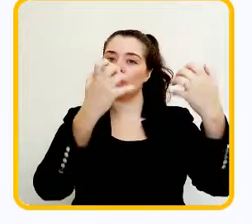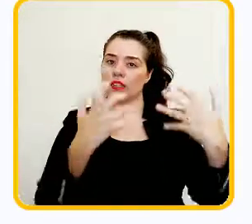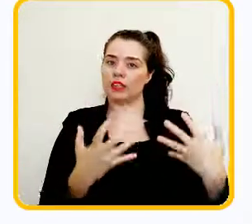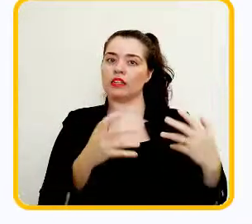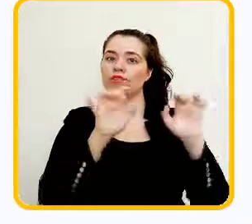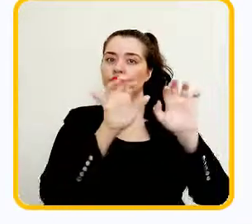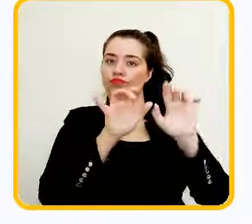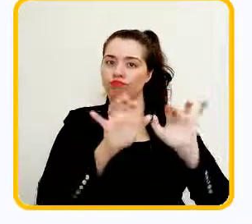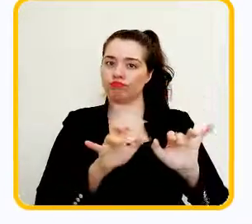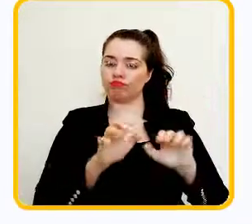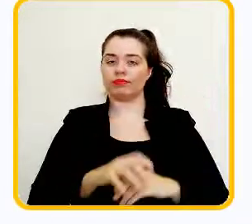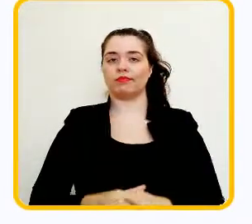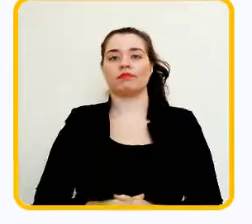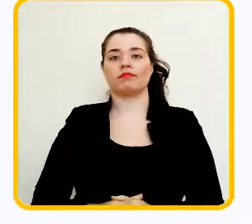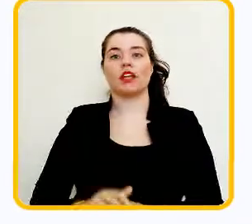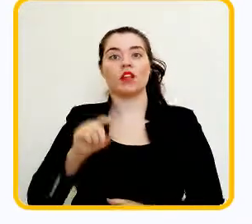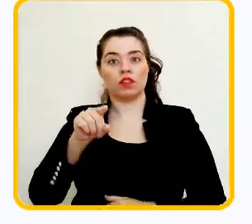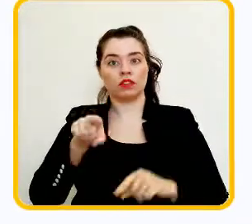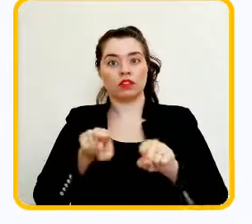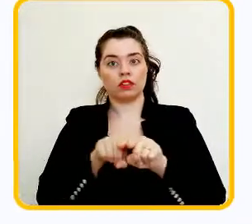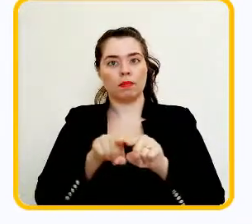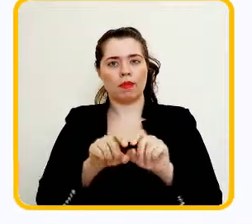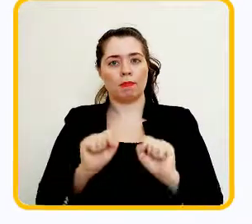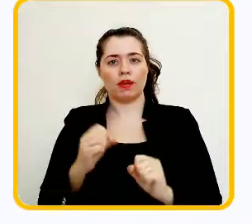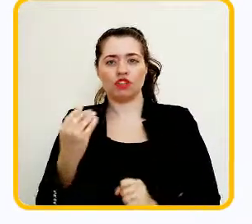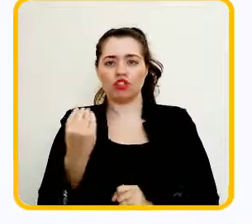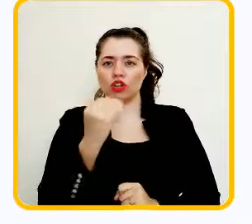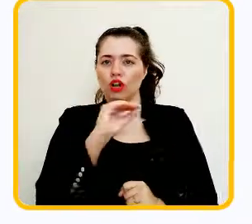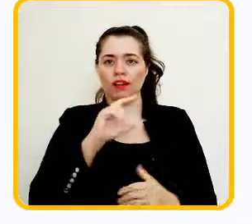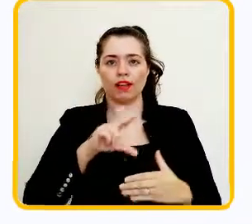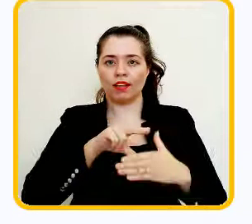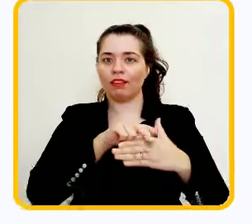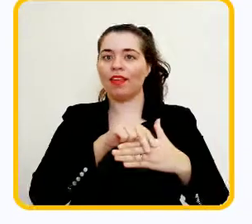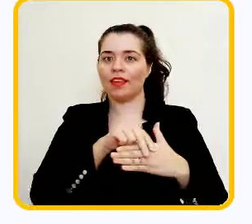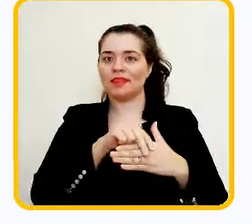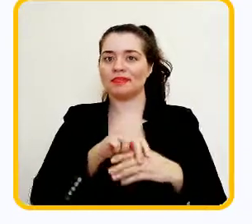termo. Você pode inserir anexos a esse termo,